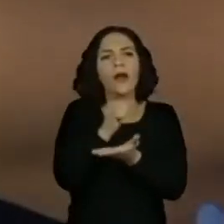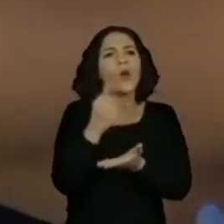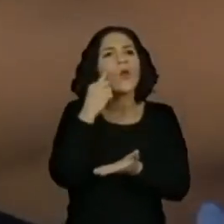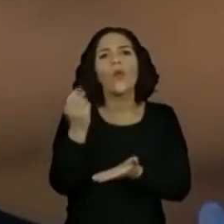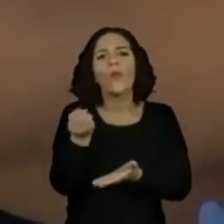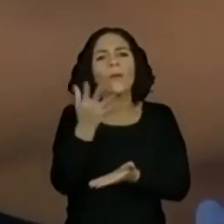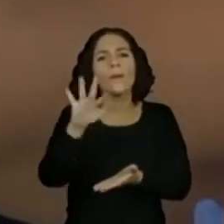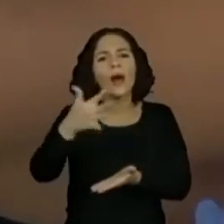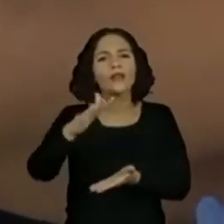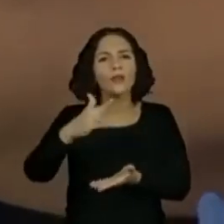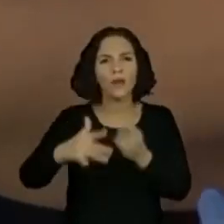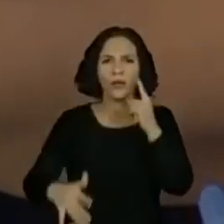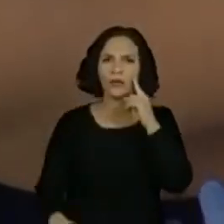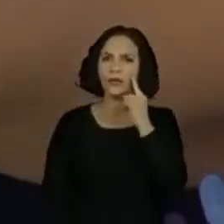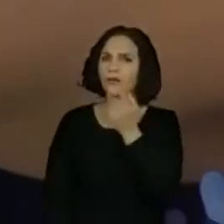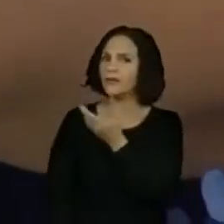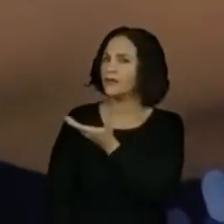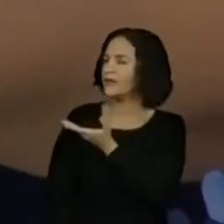Quantos palitos, ó?